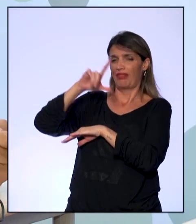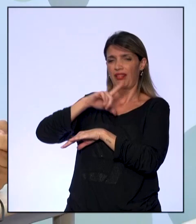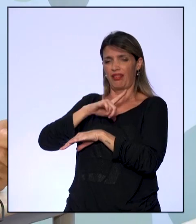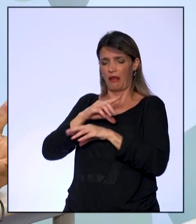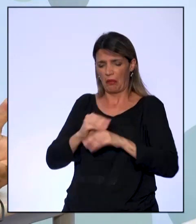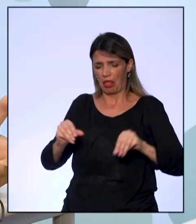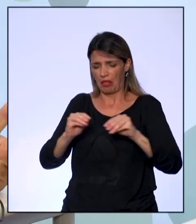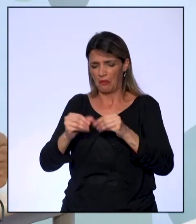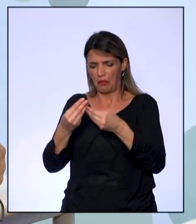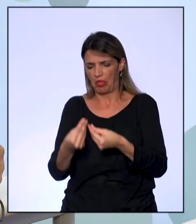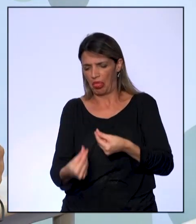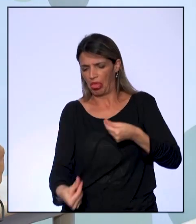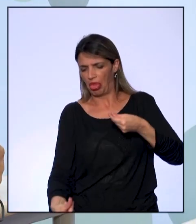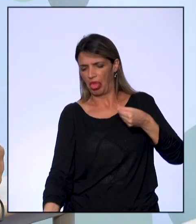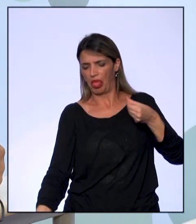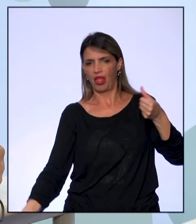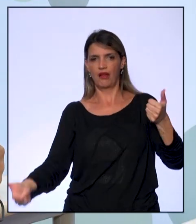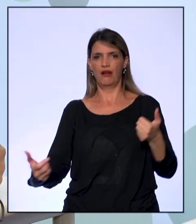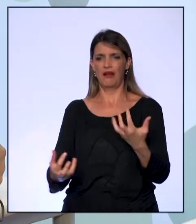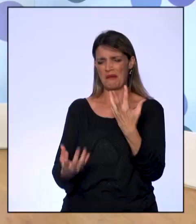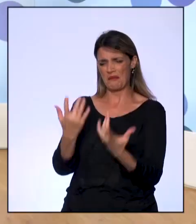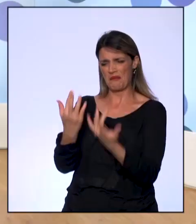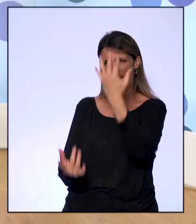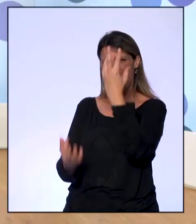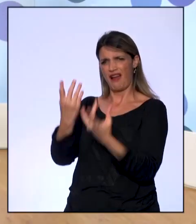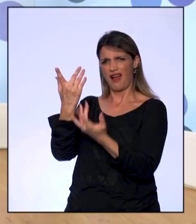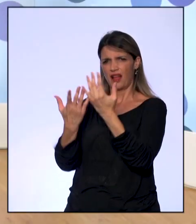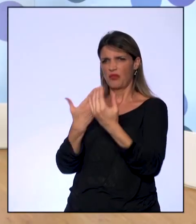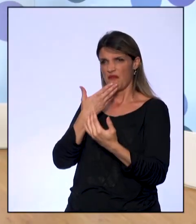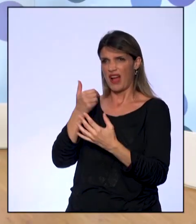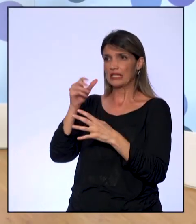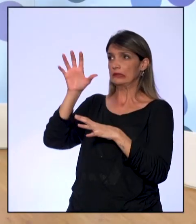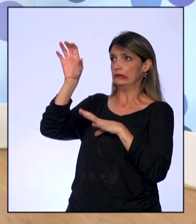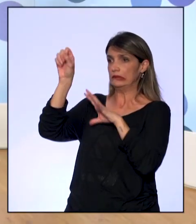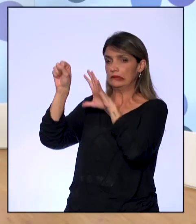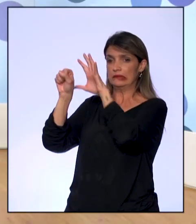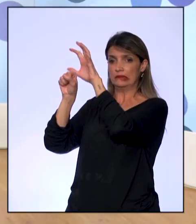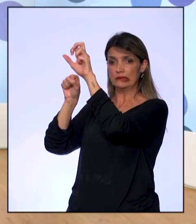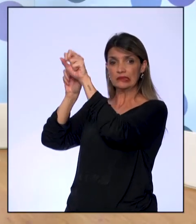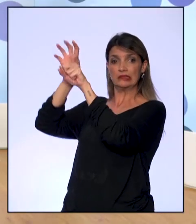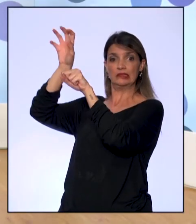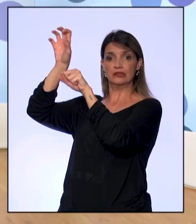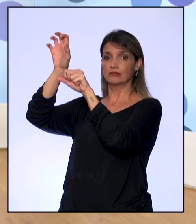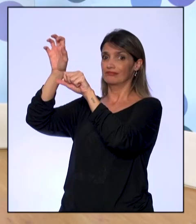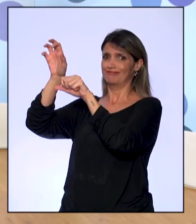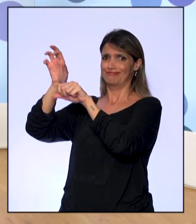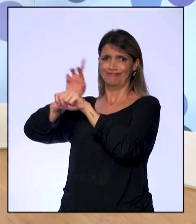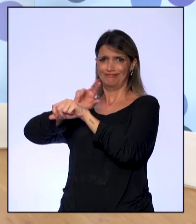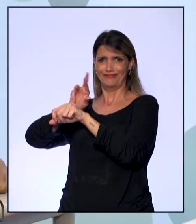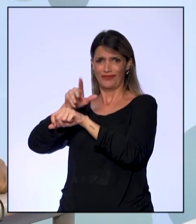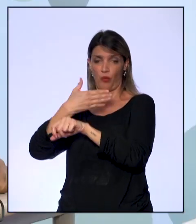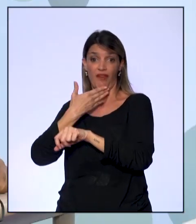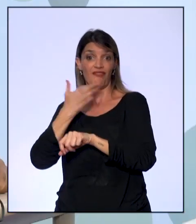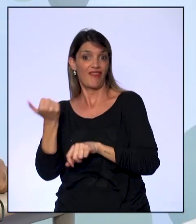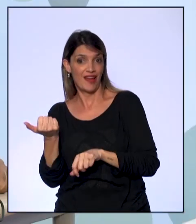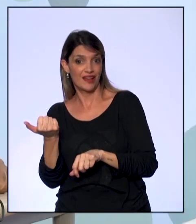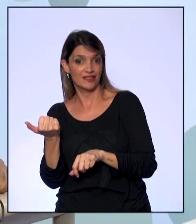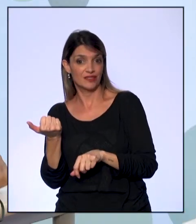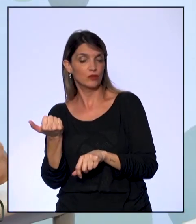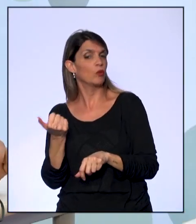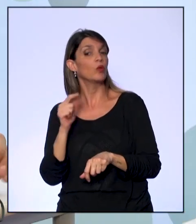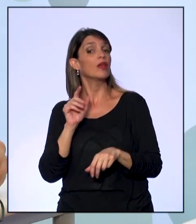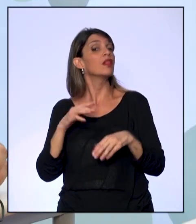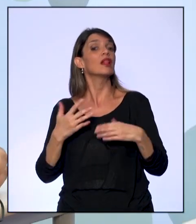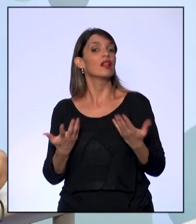tem mato e aí para subir também é fácil mal na ribanceira mais parceira não não então veja esse é o ponto que você